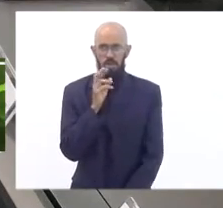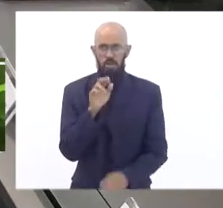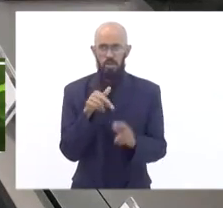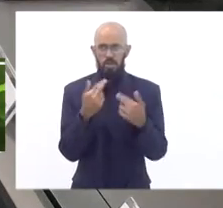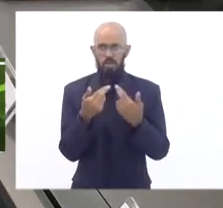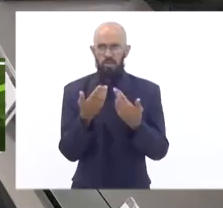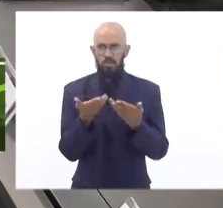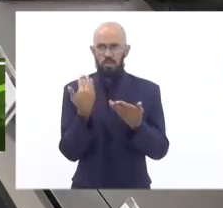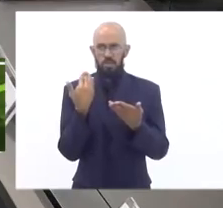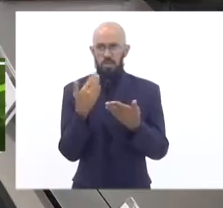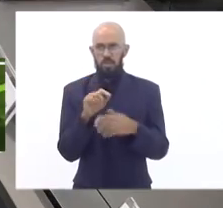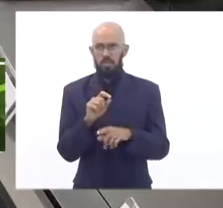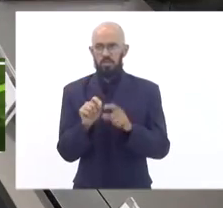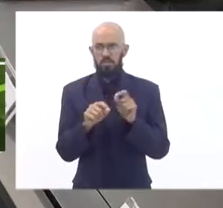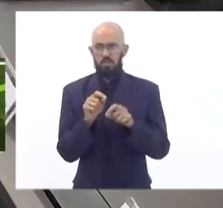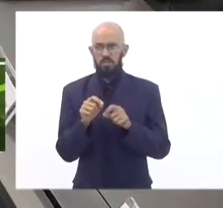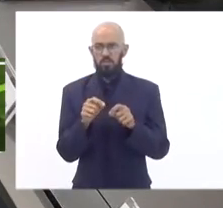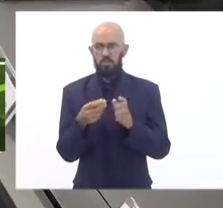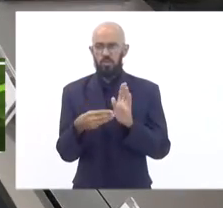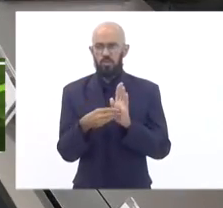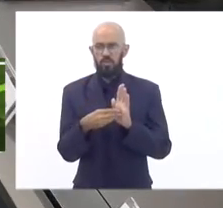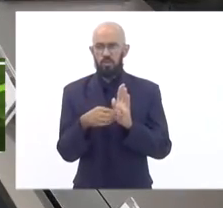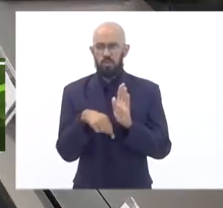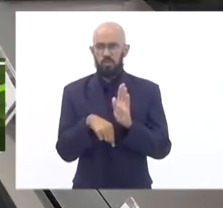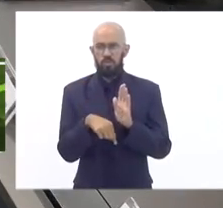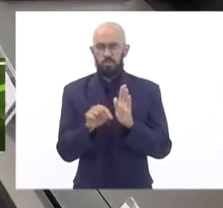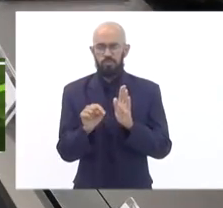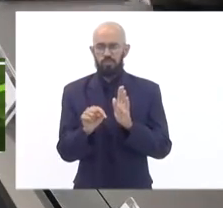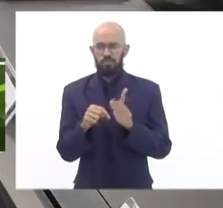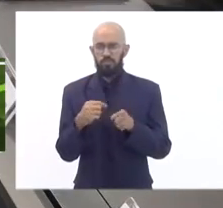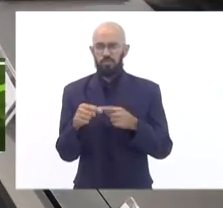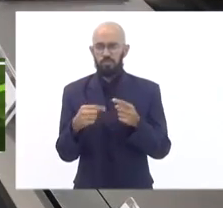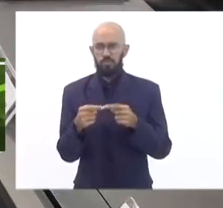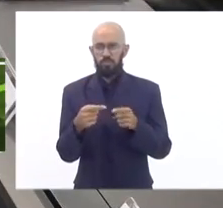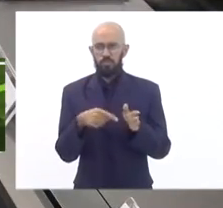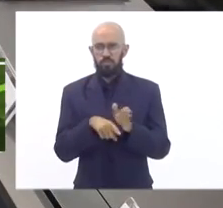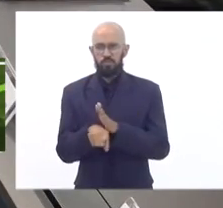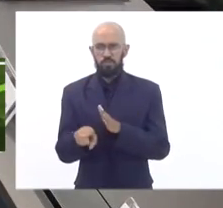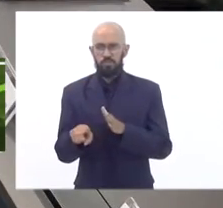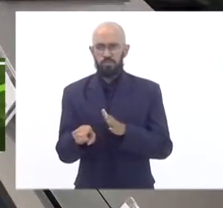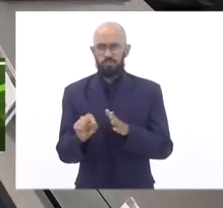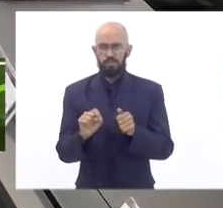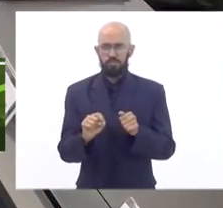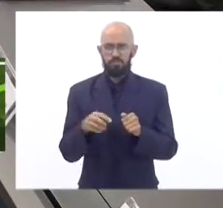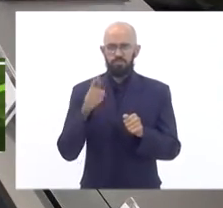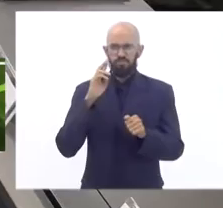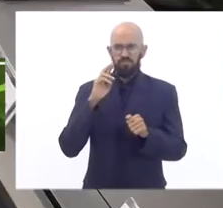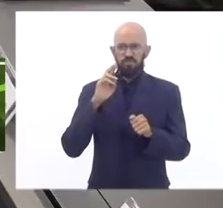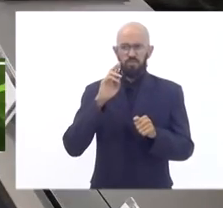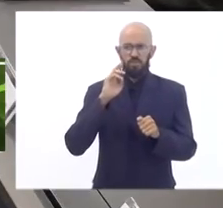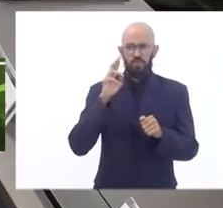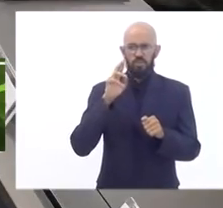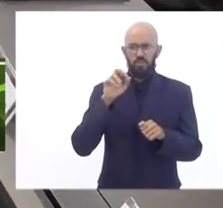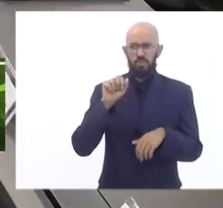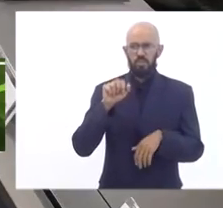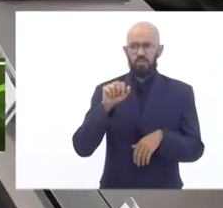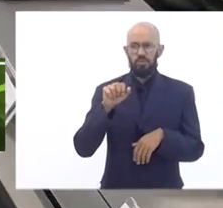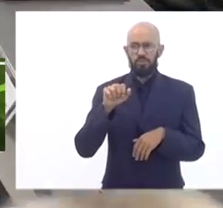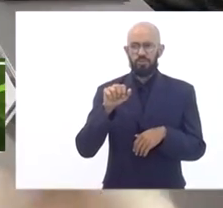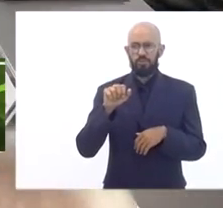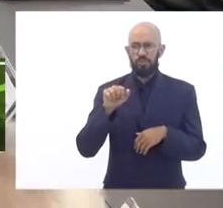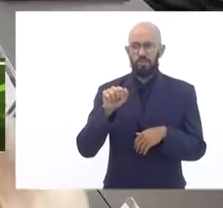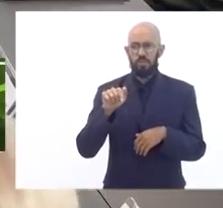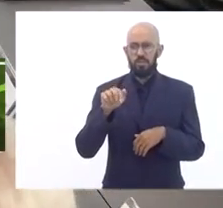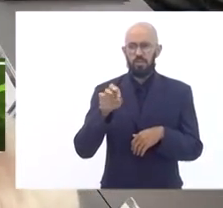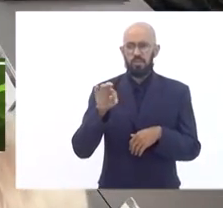passada foi colocado aqui também, depois para ser indagado ao representante da concessionária e da Getrans, o vagão rosa.